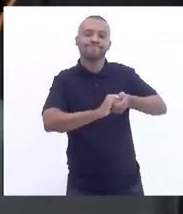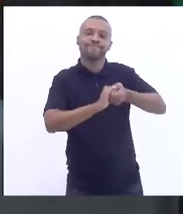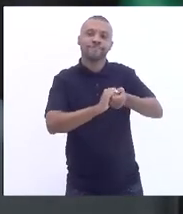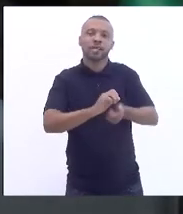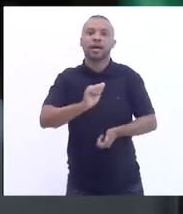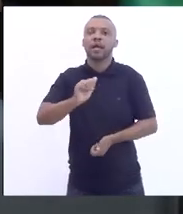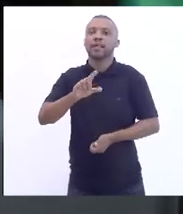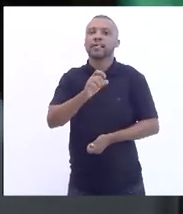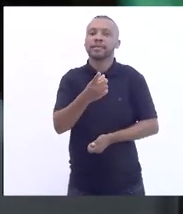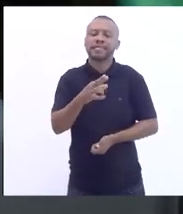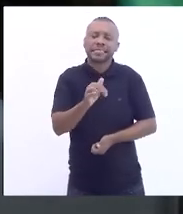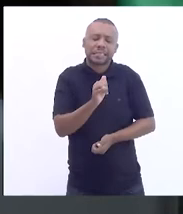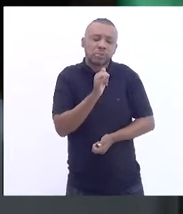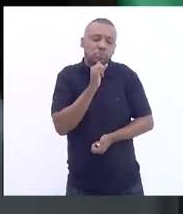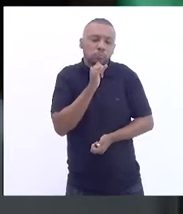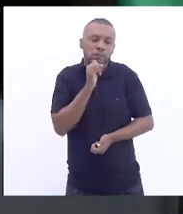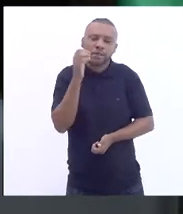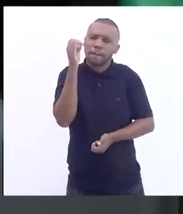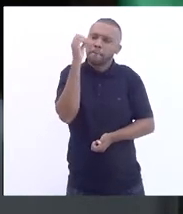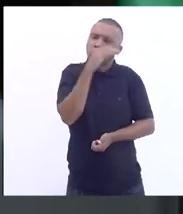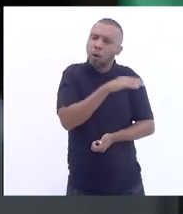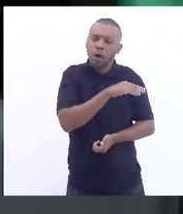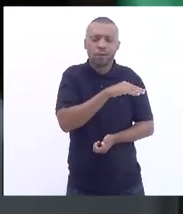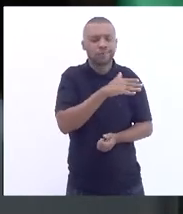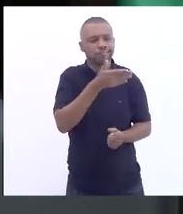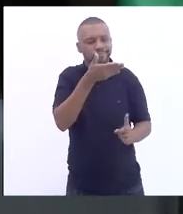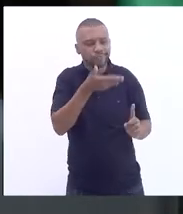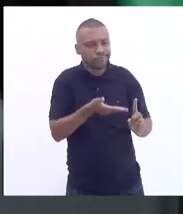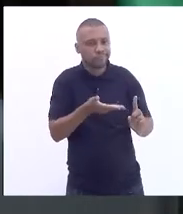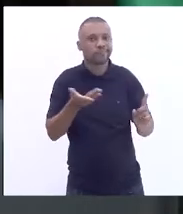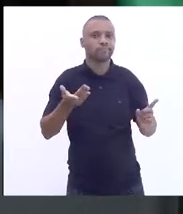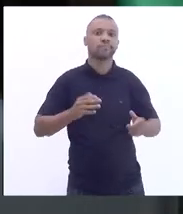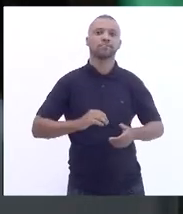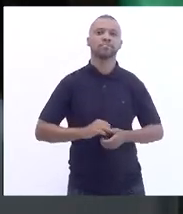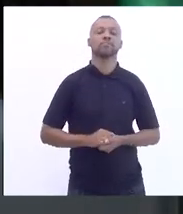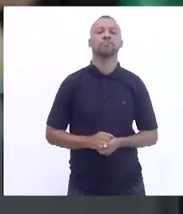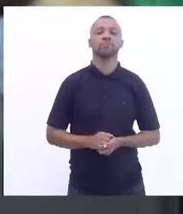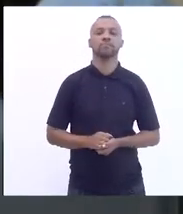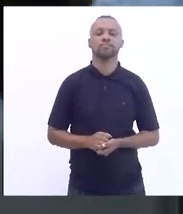lamento é esse lá essa falta de respeito que fizeram contigo